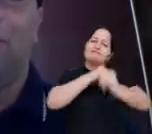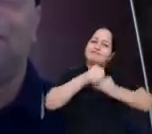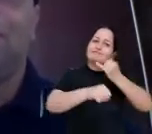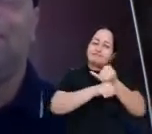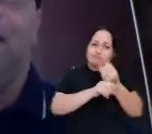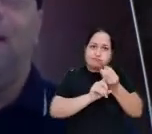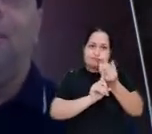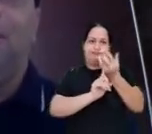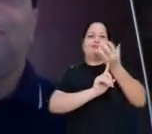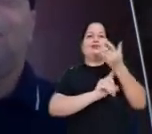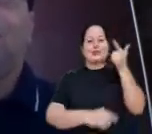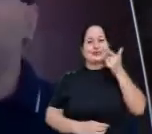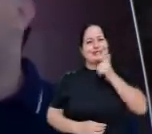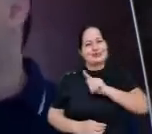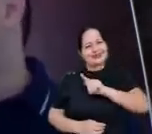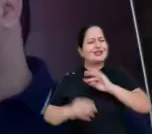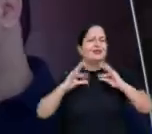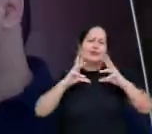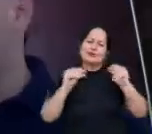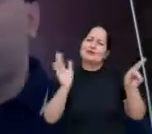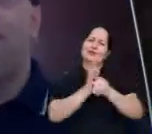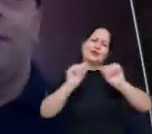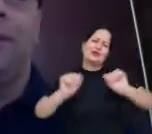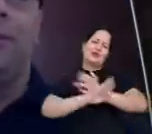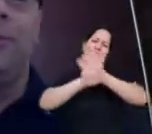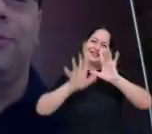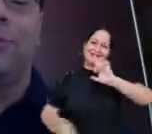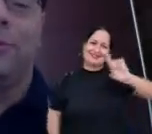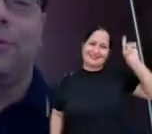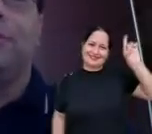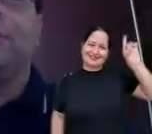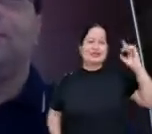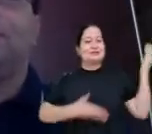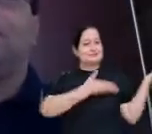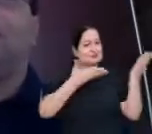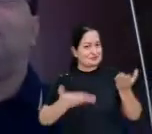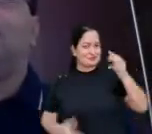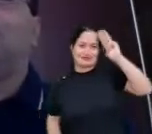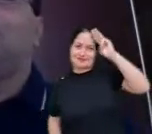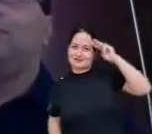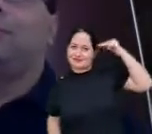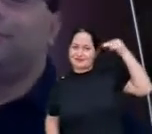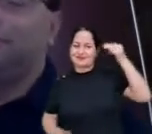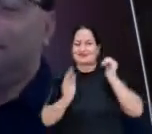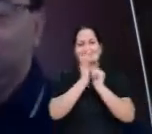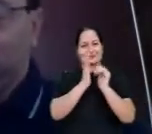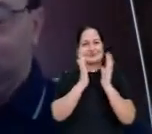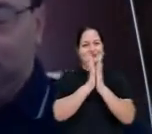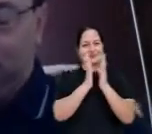nosso Deus. Oremos assim, uma massa para orar, e vamos clamar ao Senhor.